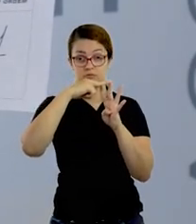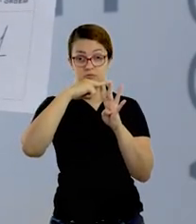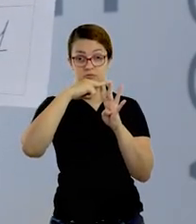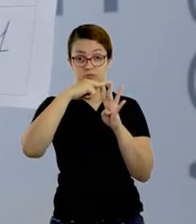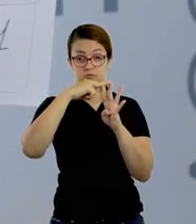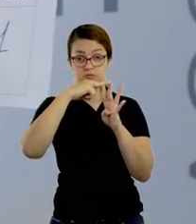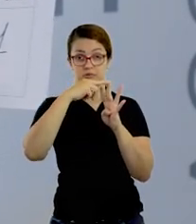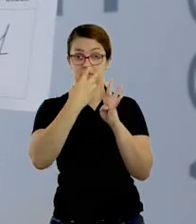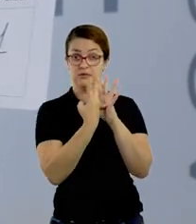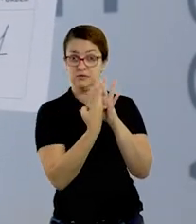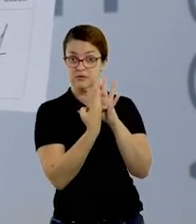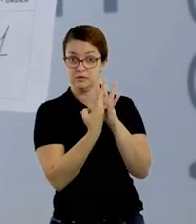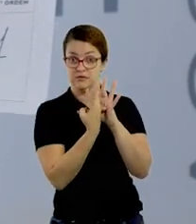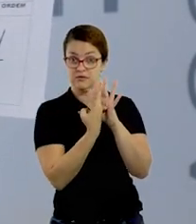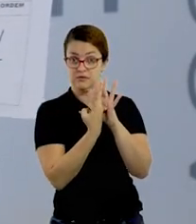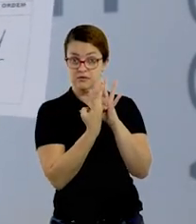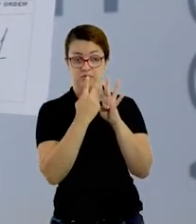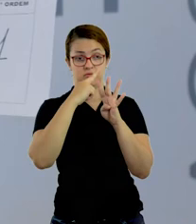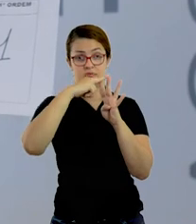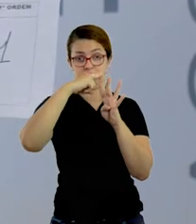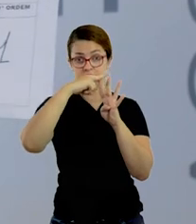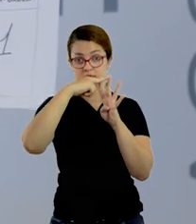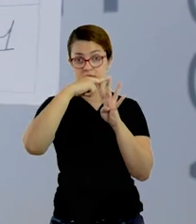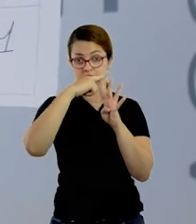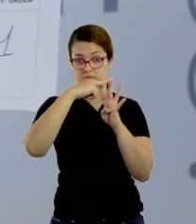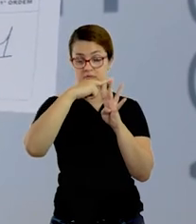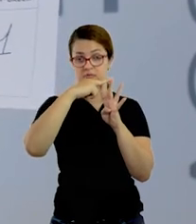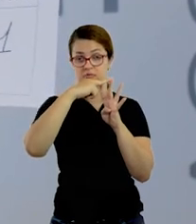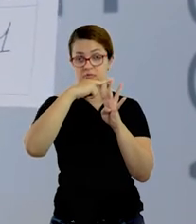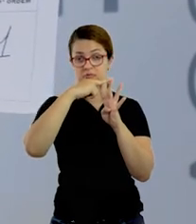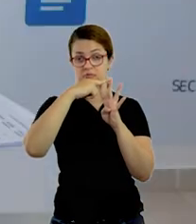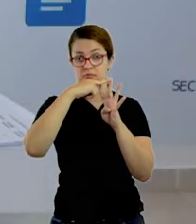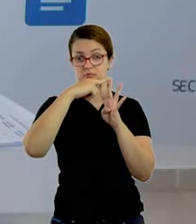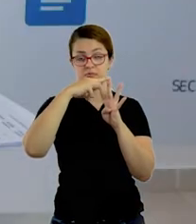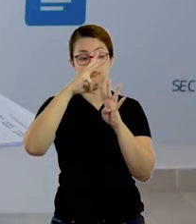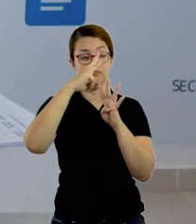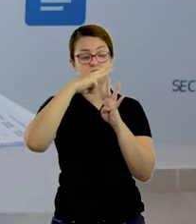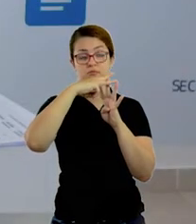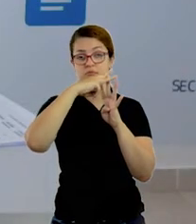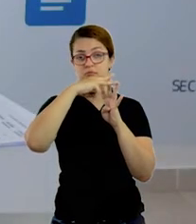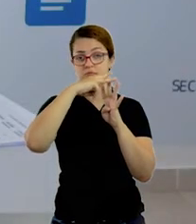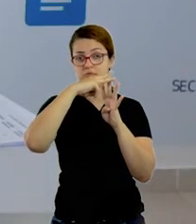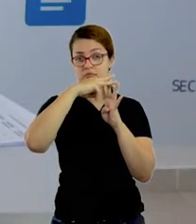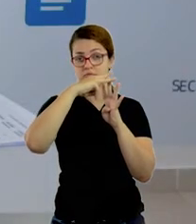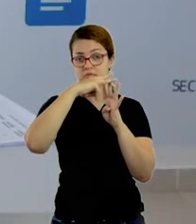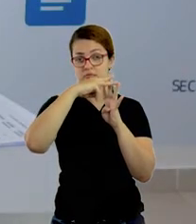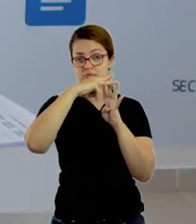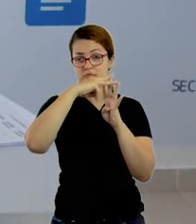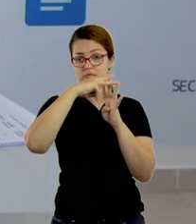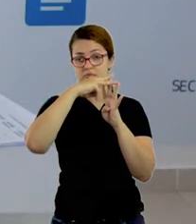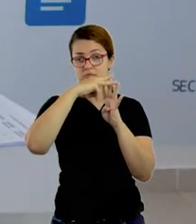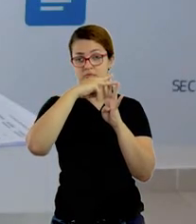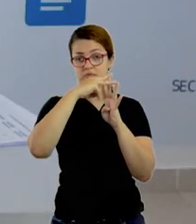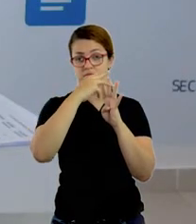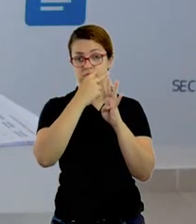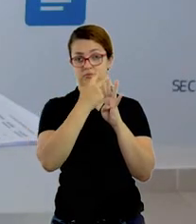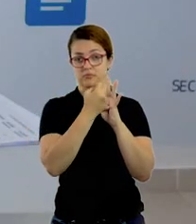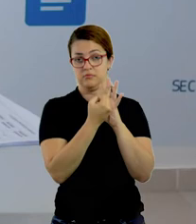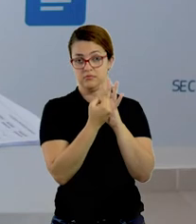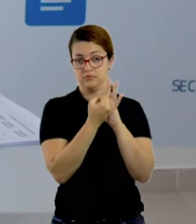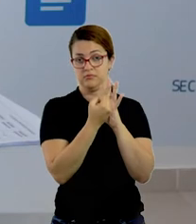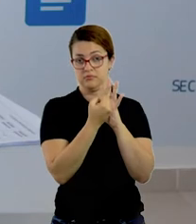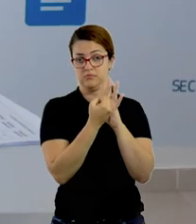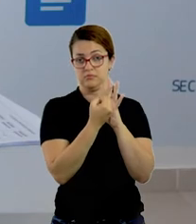temos o número 3, que representa 3 dezenas. Na terceira ordem, nós temos o número 2,